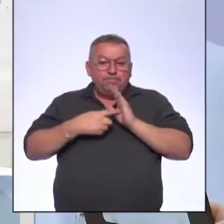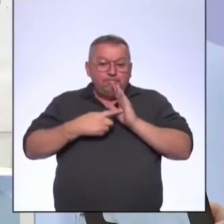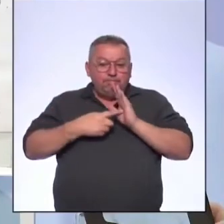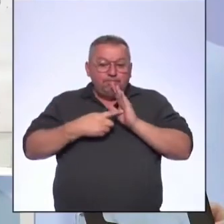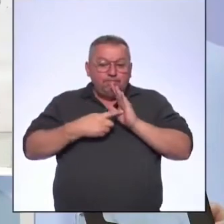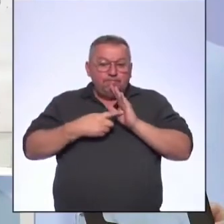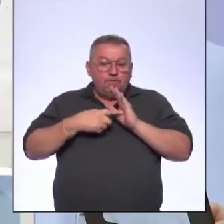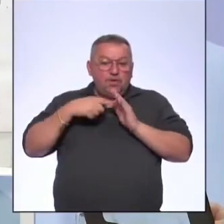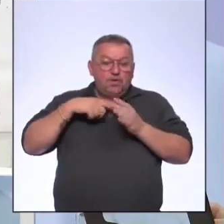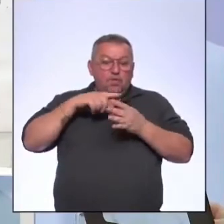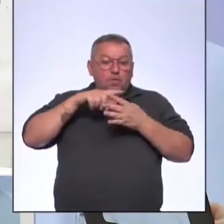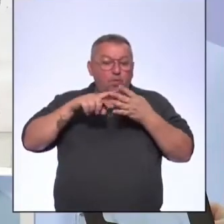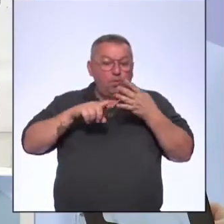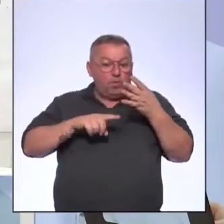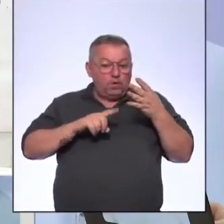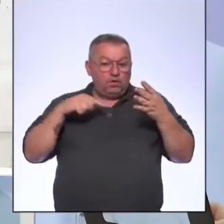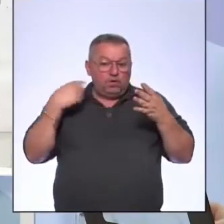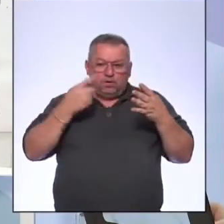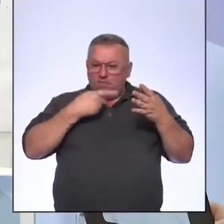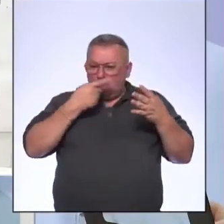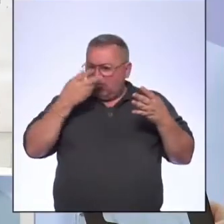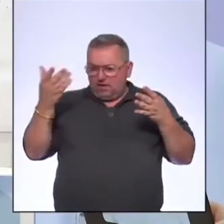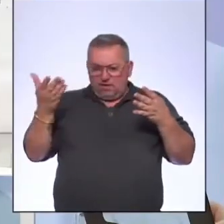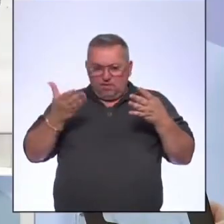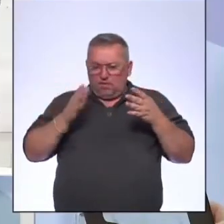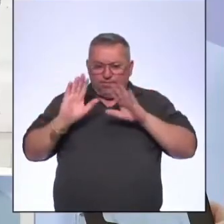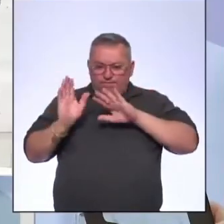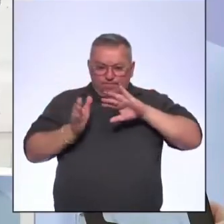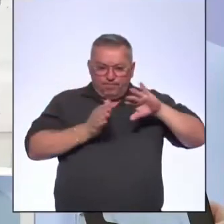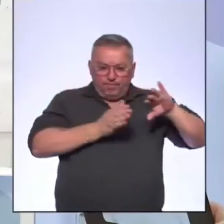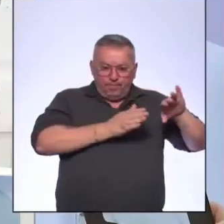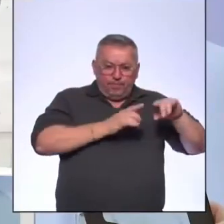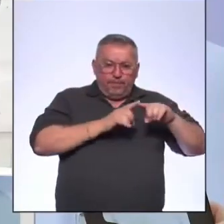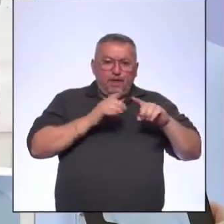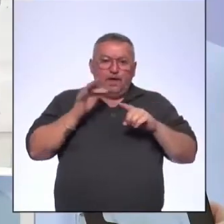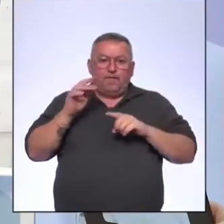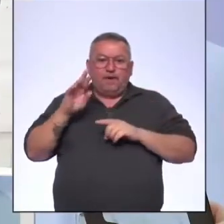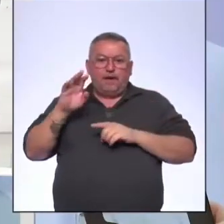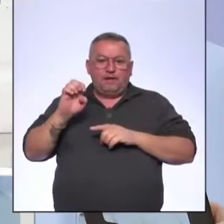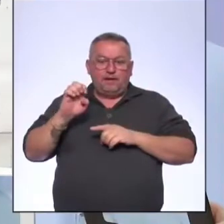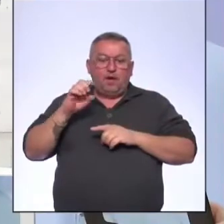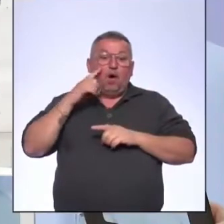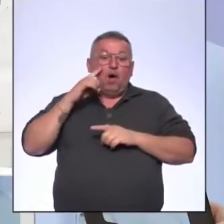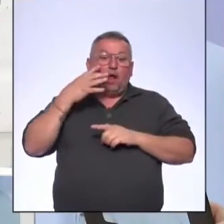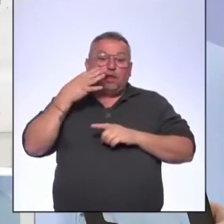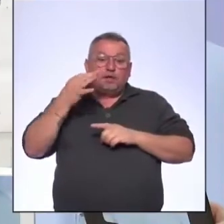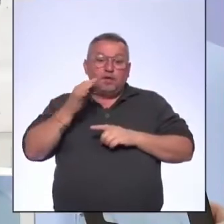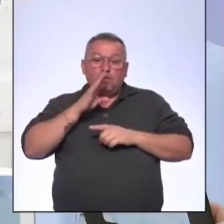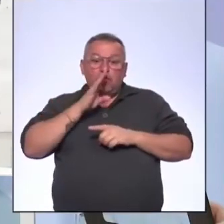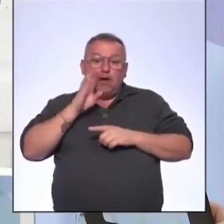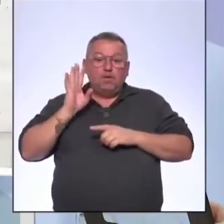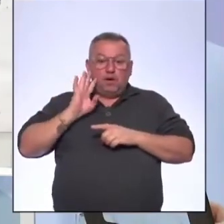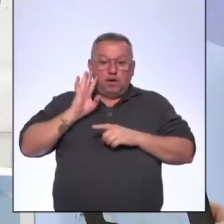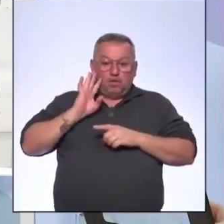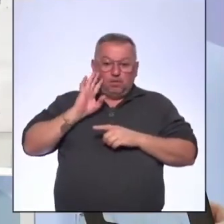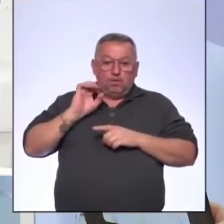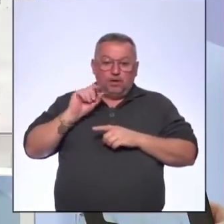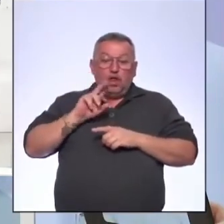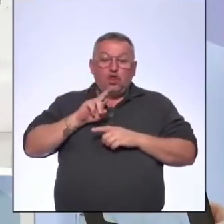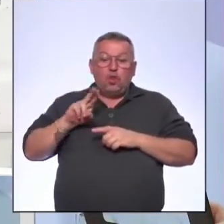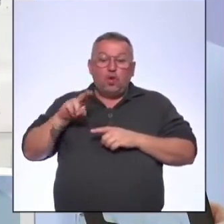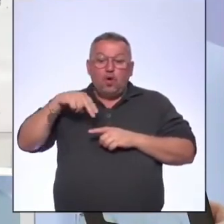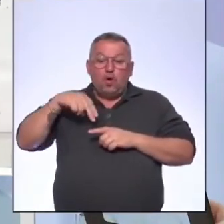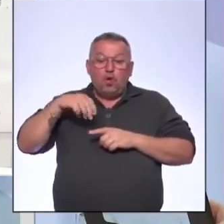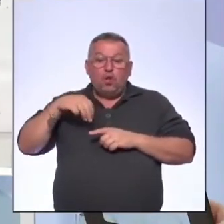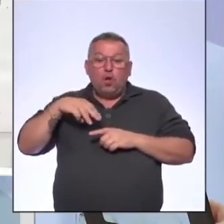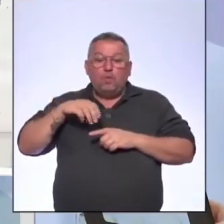esses 4 tipos, mas que nós não vamos falar disso agora. Só falamos aqui, frases nominais aqui, ok?